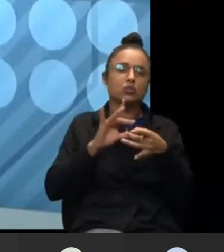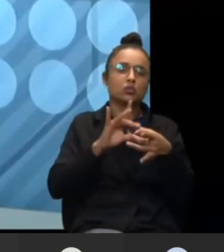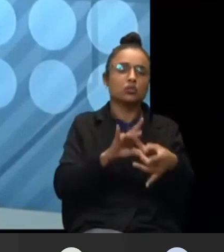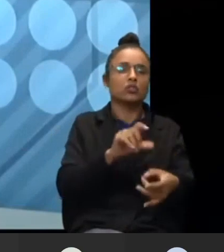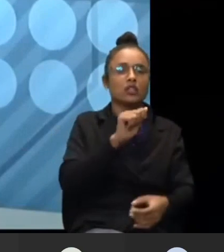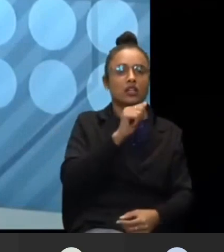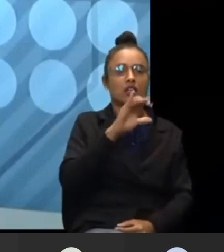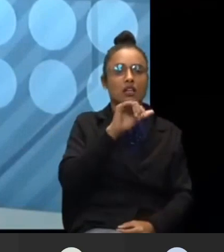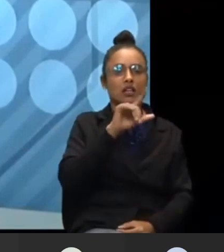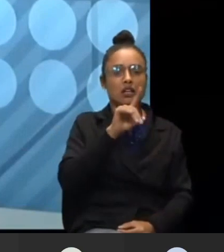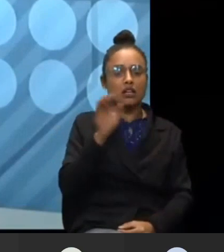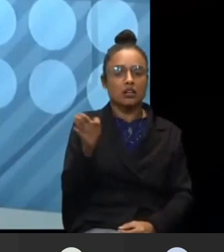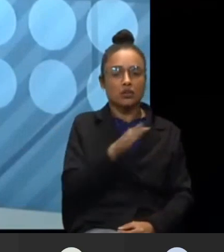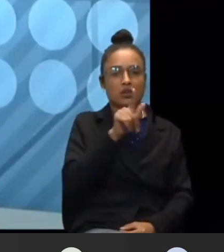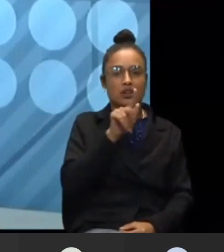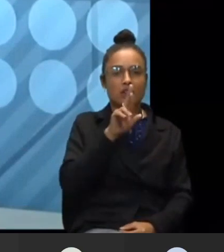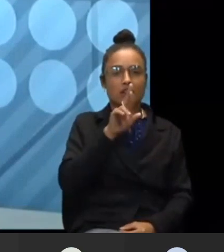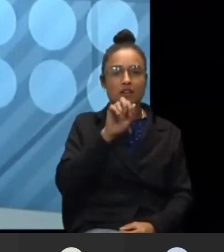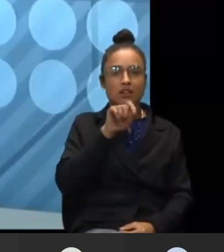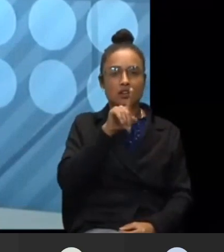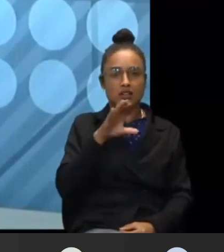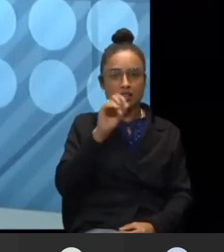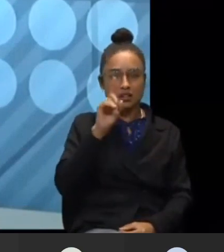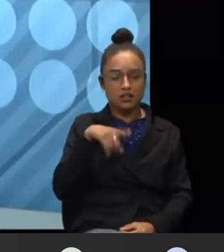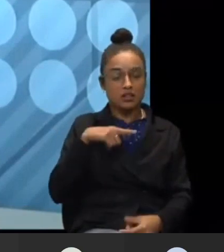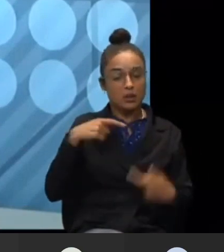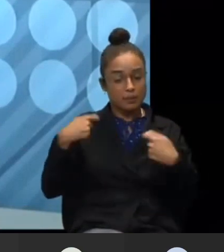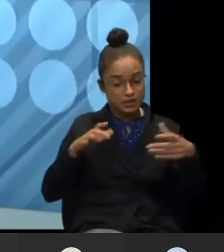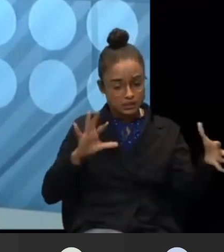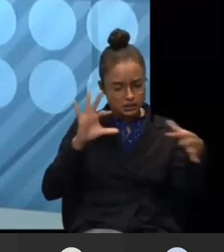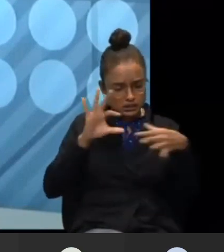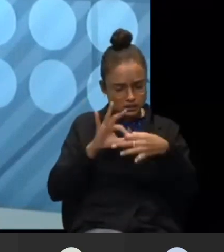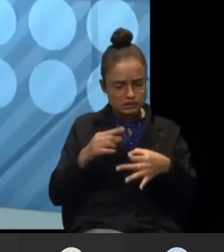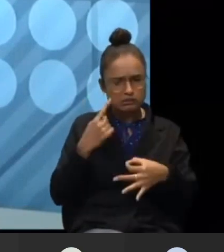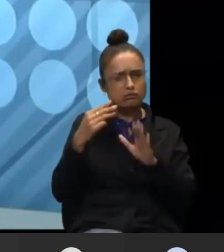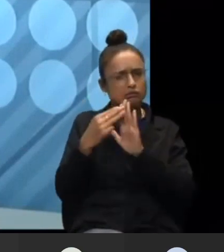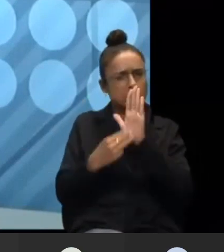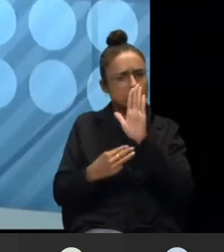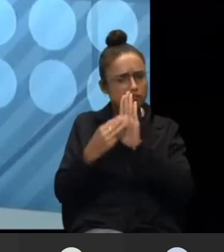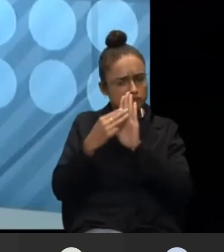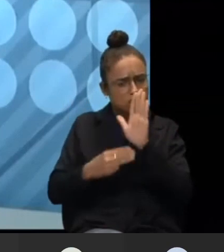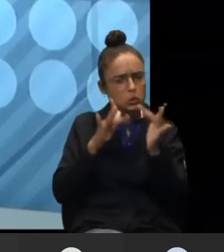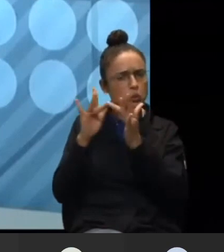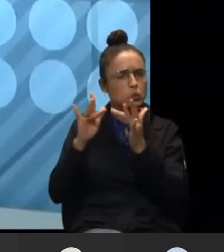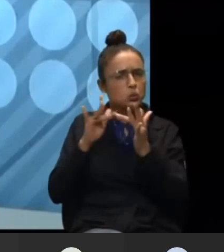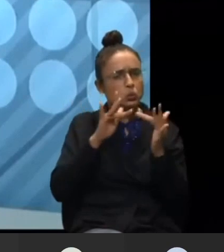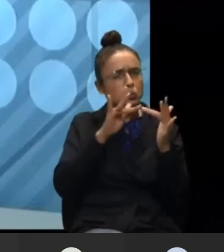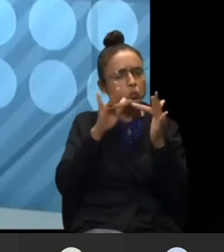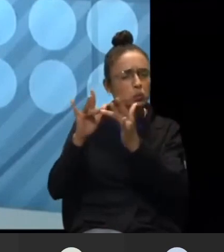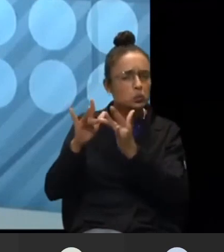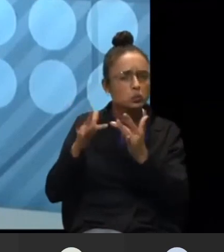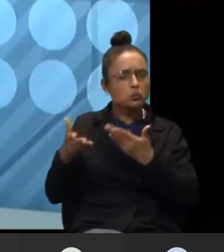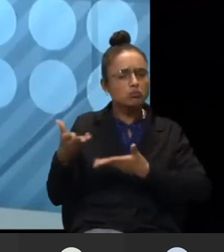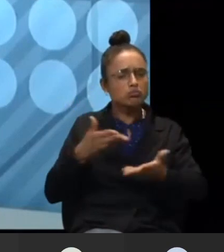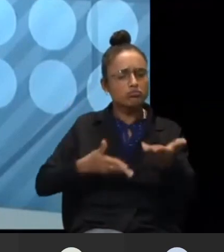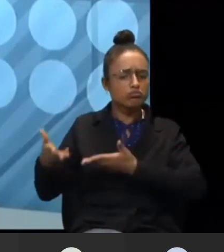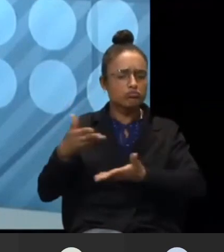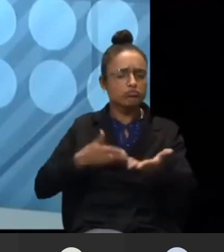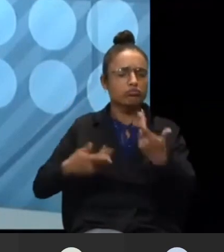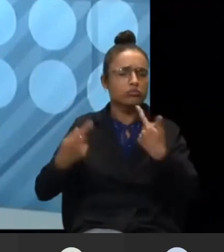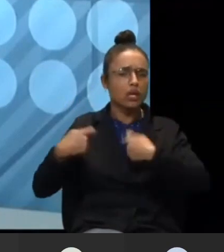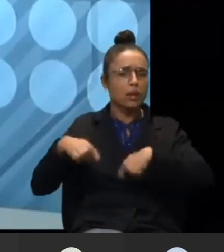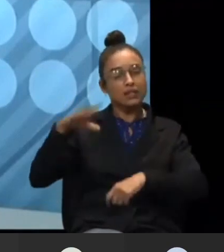em alimento. É importante ter um método bem delineado, ter um contato com esse método, ter ele bem delineado e saber